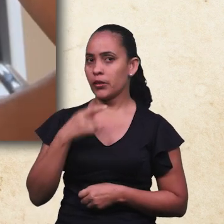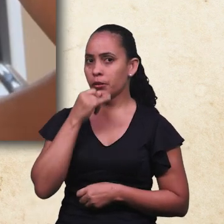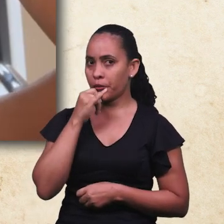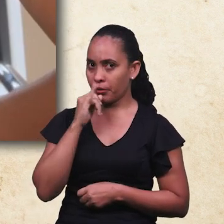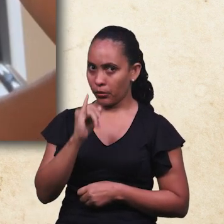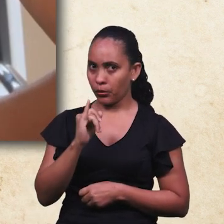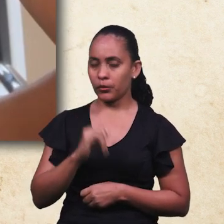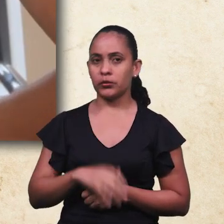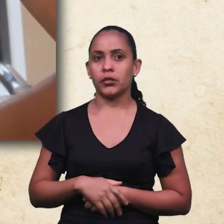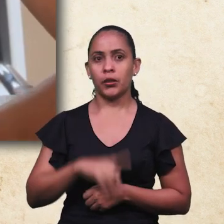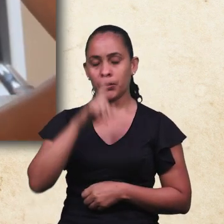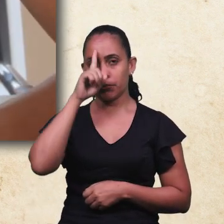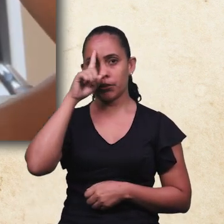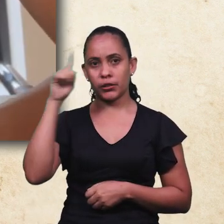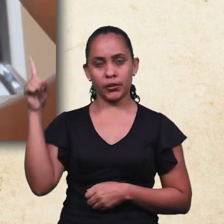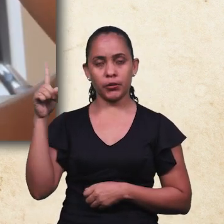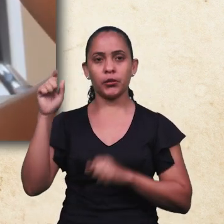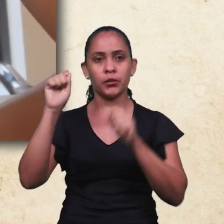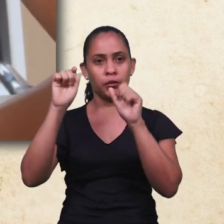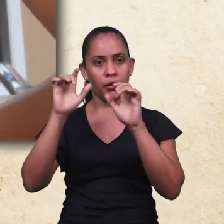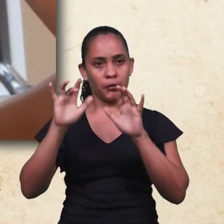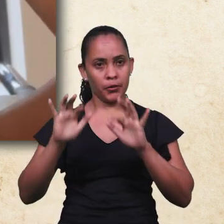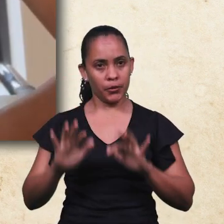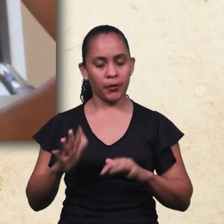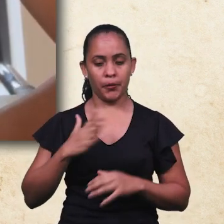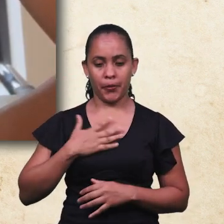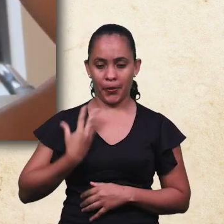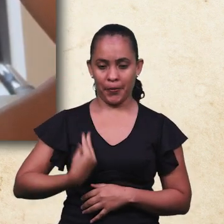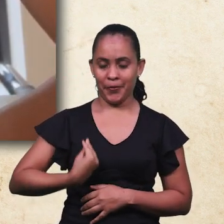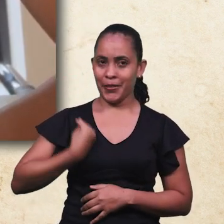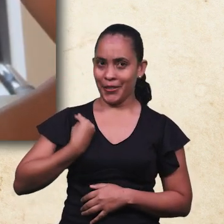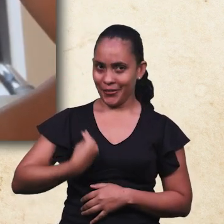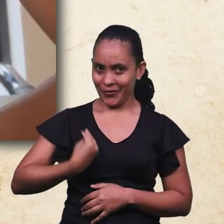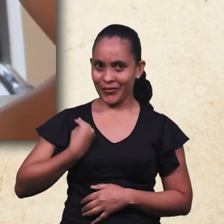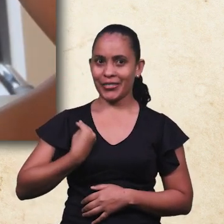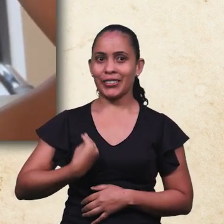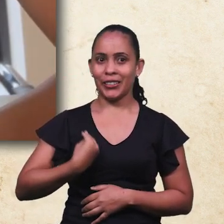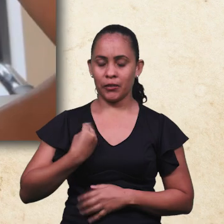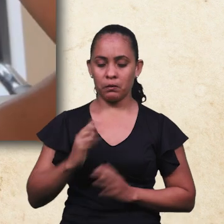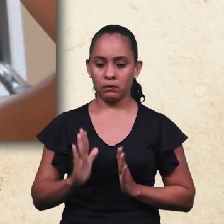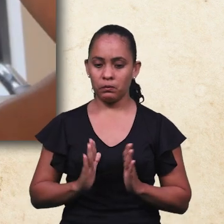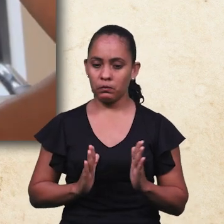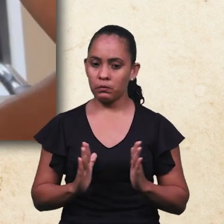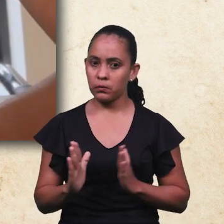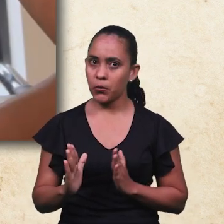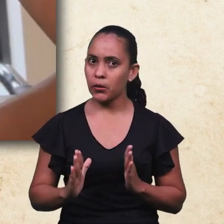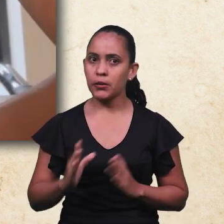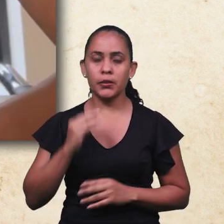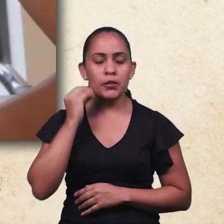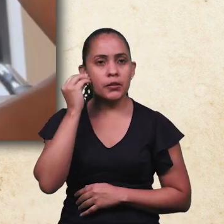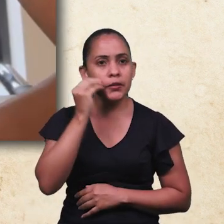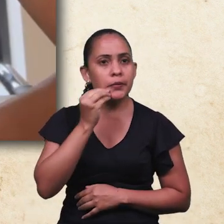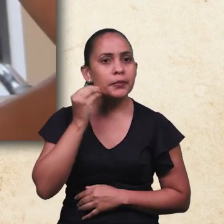disse, o Senhor contribuiu para o bem da minha alma. Foi um período de muitas experiências com o